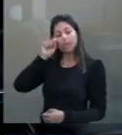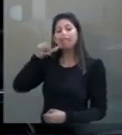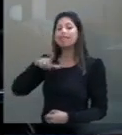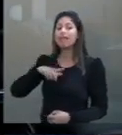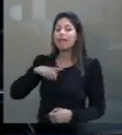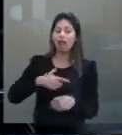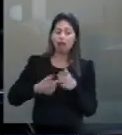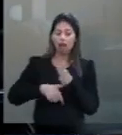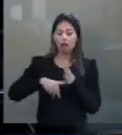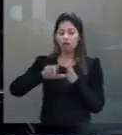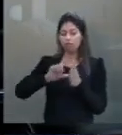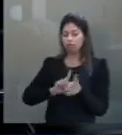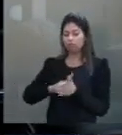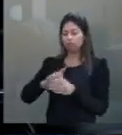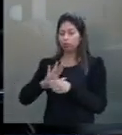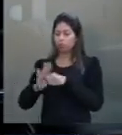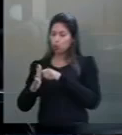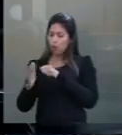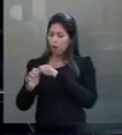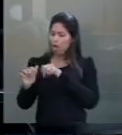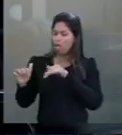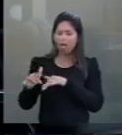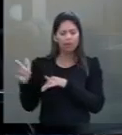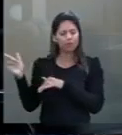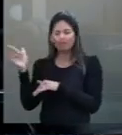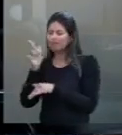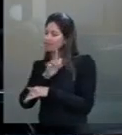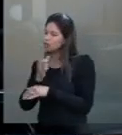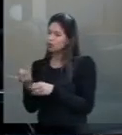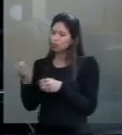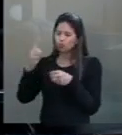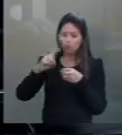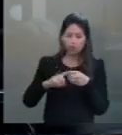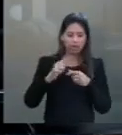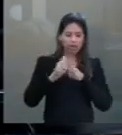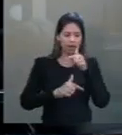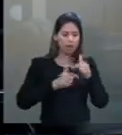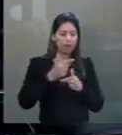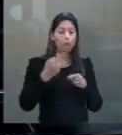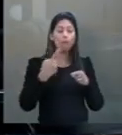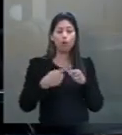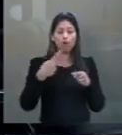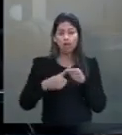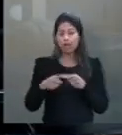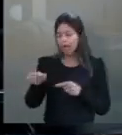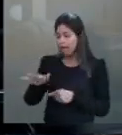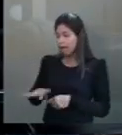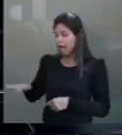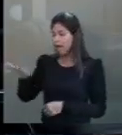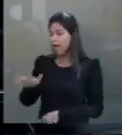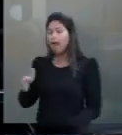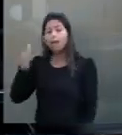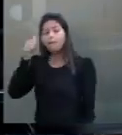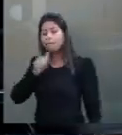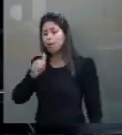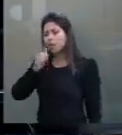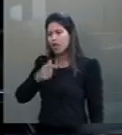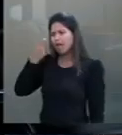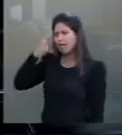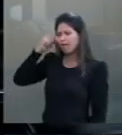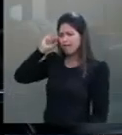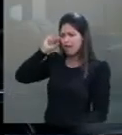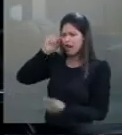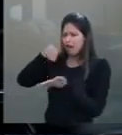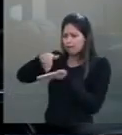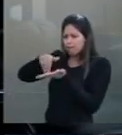não conseguiram voltar ao trabalho. Entre as mulheres, as trabalhadoras negras foram demitidas em um maior número durante a crise